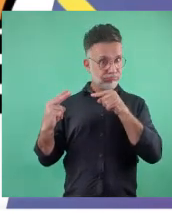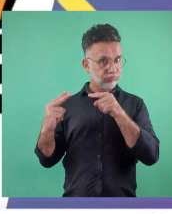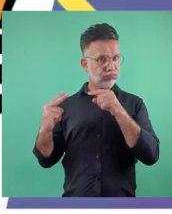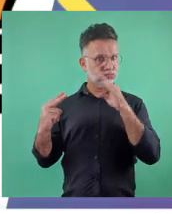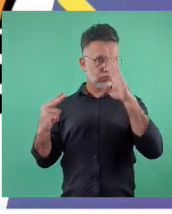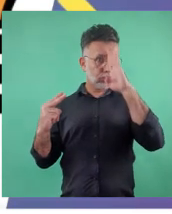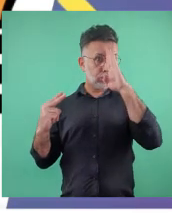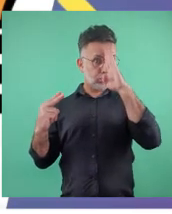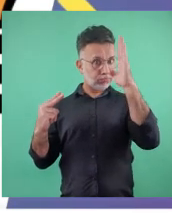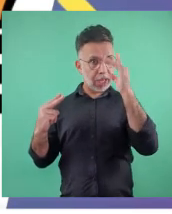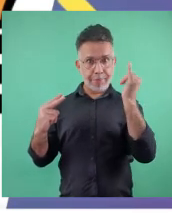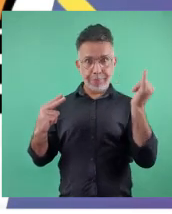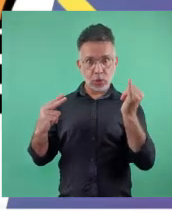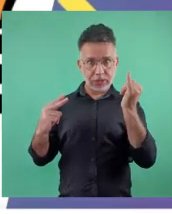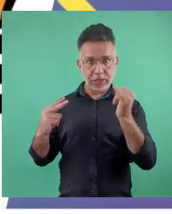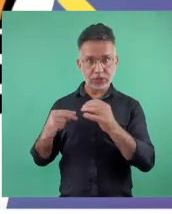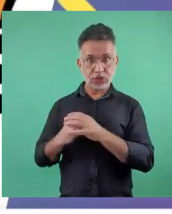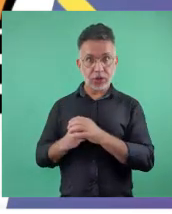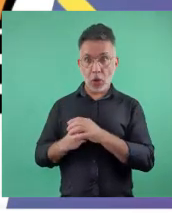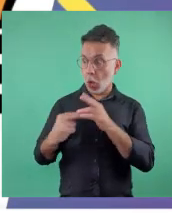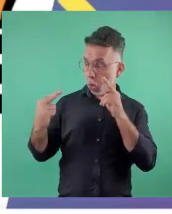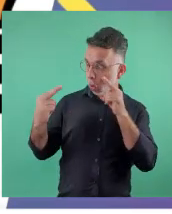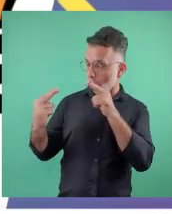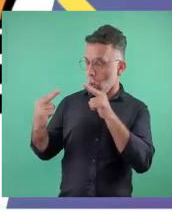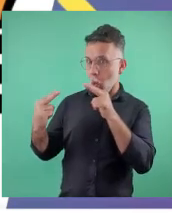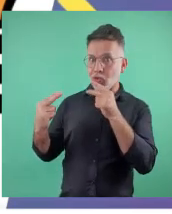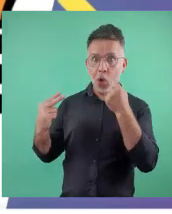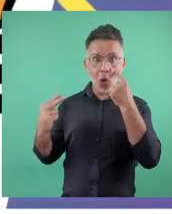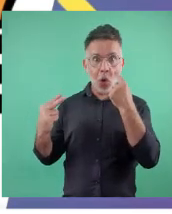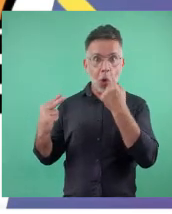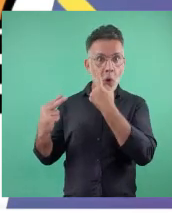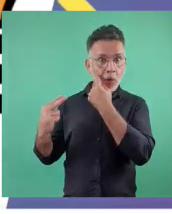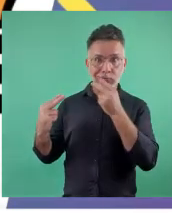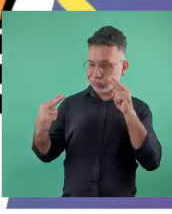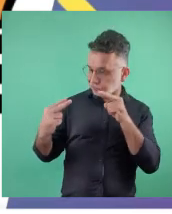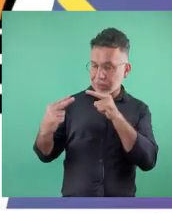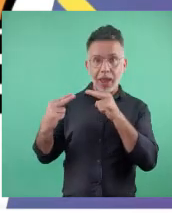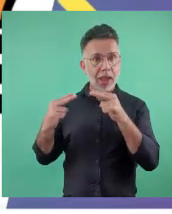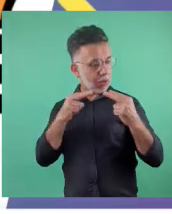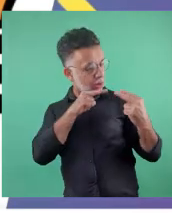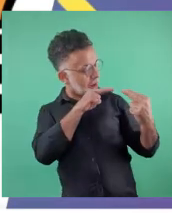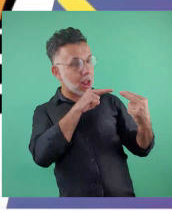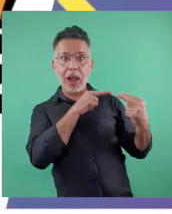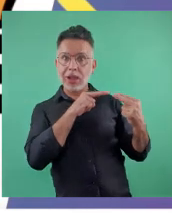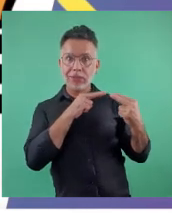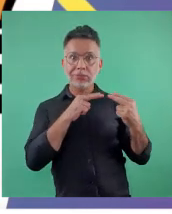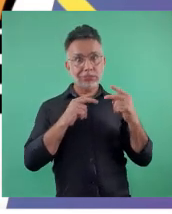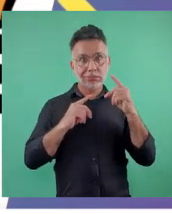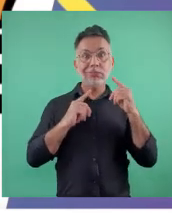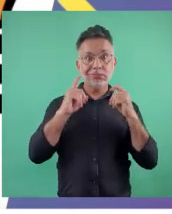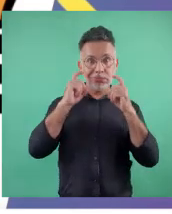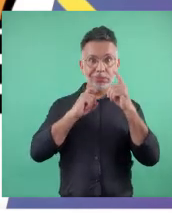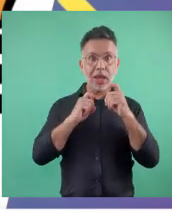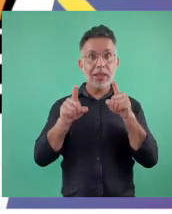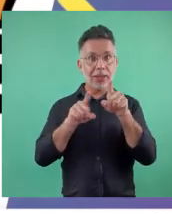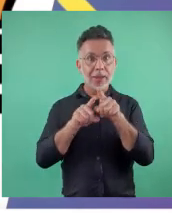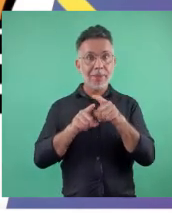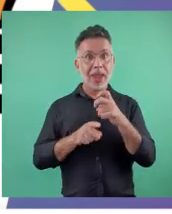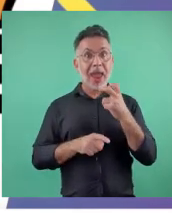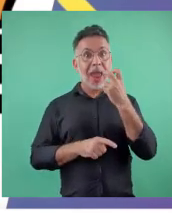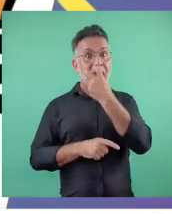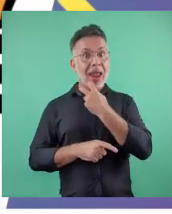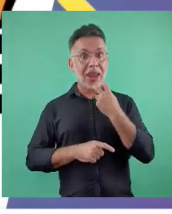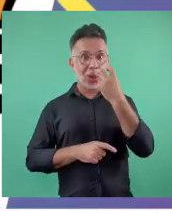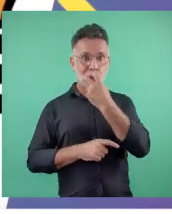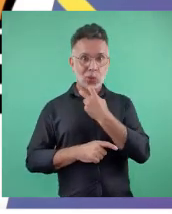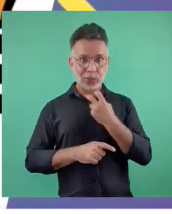rápido demais. Falar de frente para a pessoa também é uma outra coisa extremamente importante. Pista visual, acabamos de